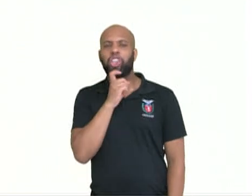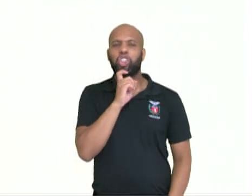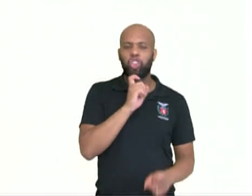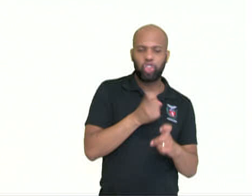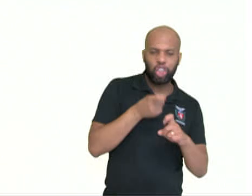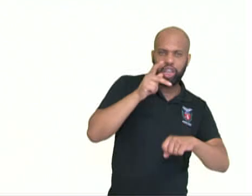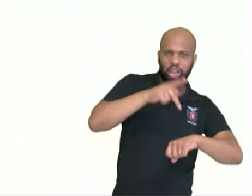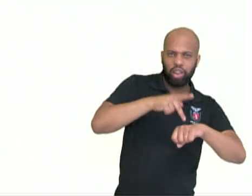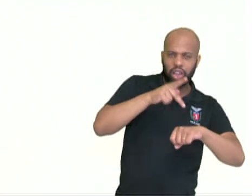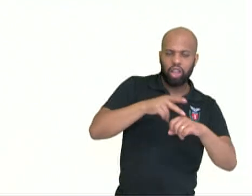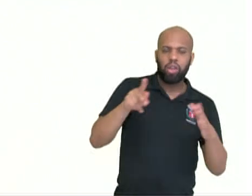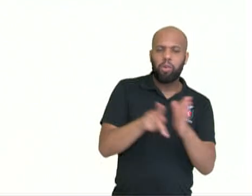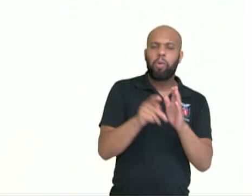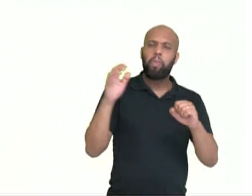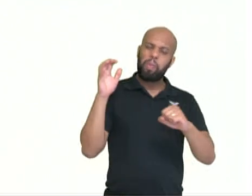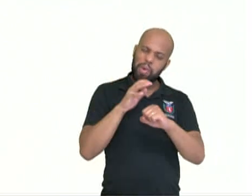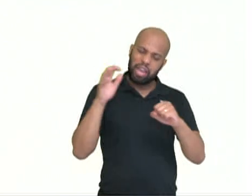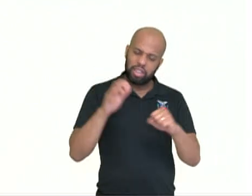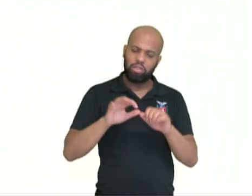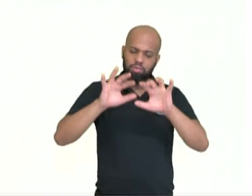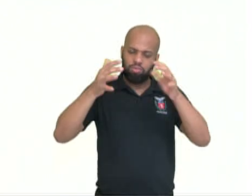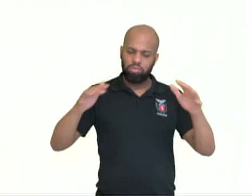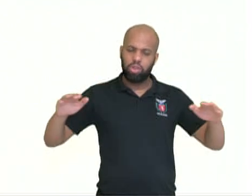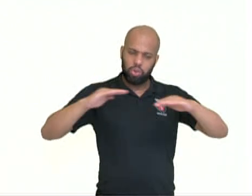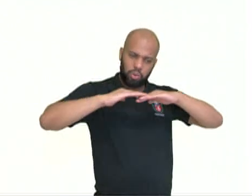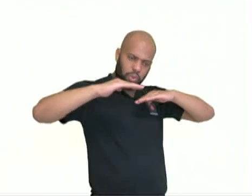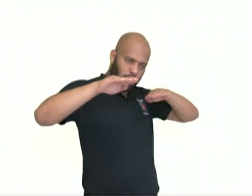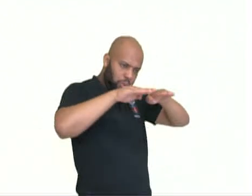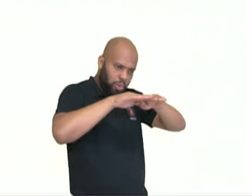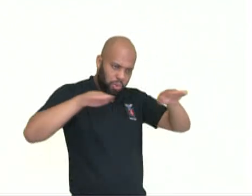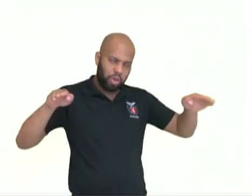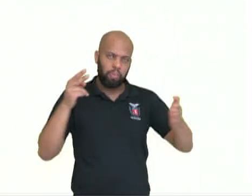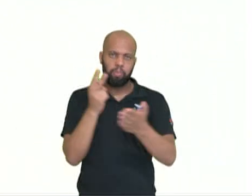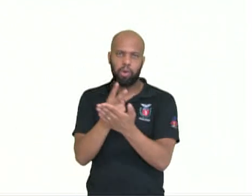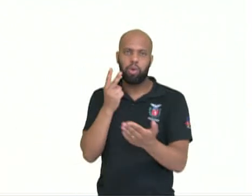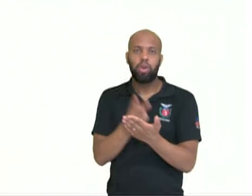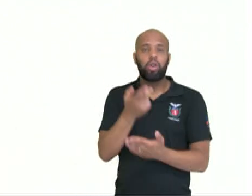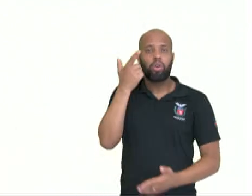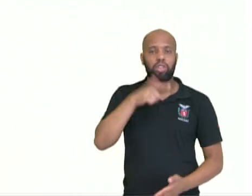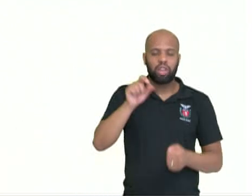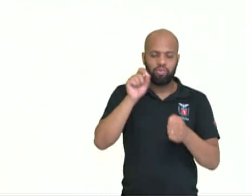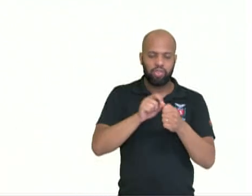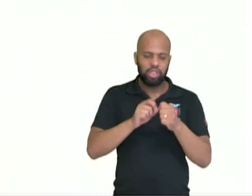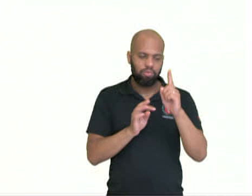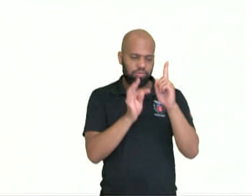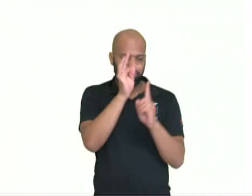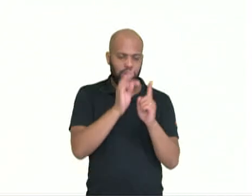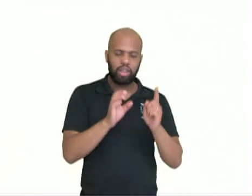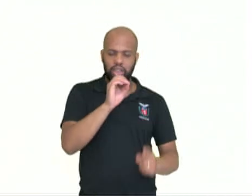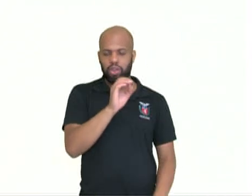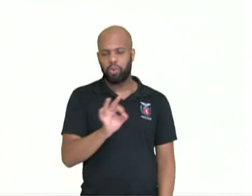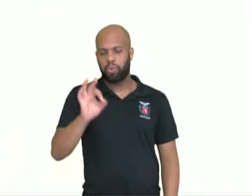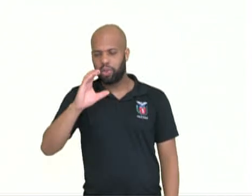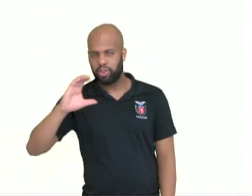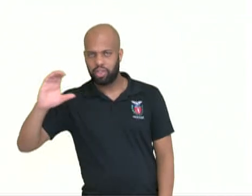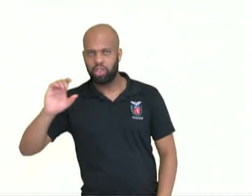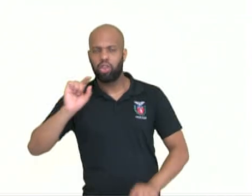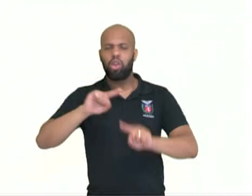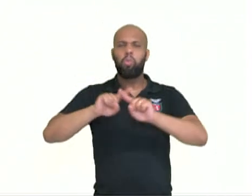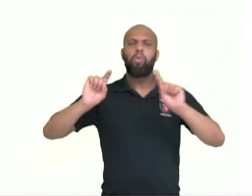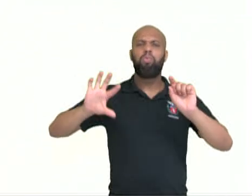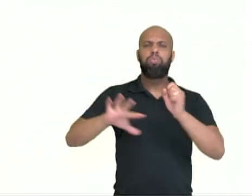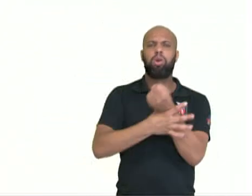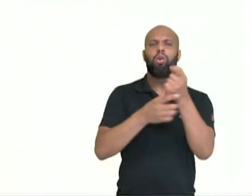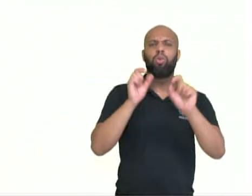do mar para calibrar um termômetro, no caso do 0 graus Celsius. Ok? E o que essa calibração me garante? Me garante que